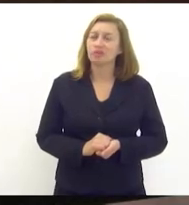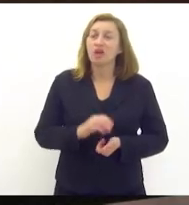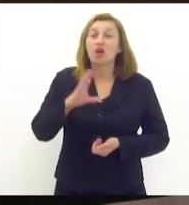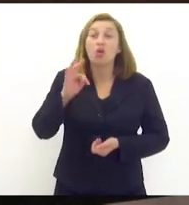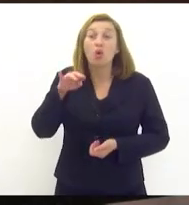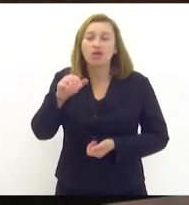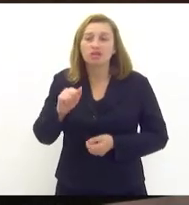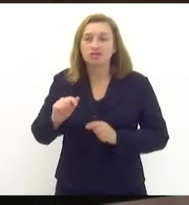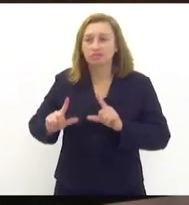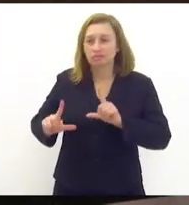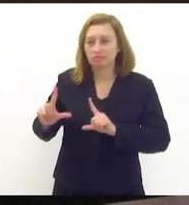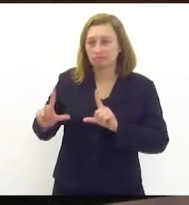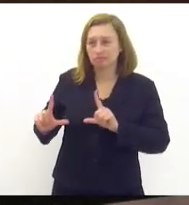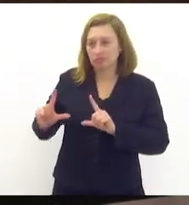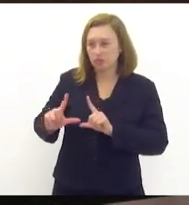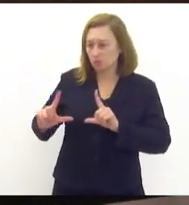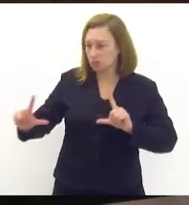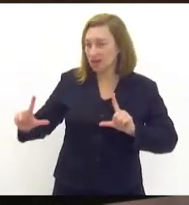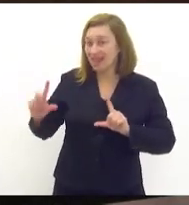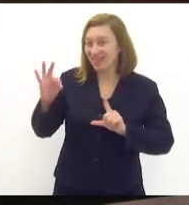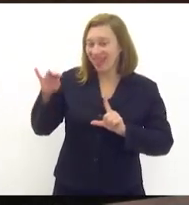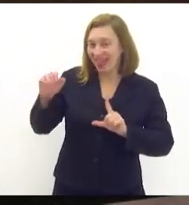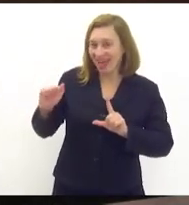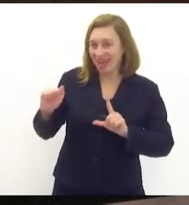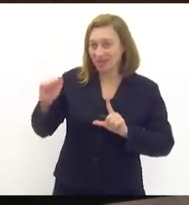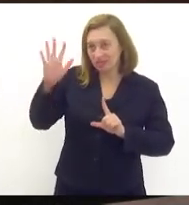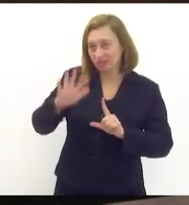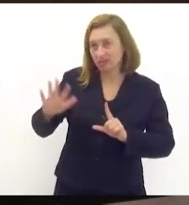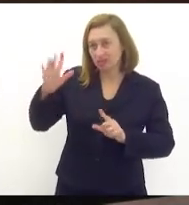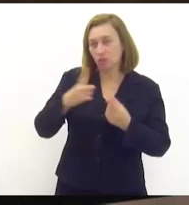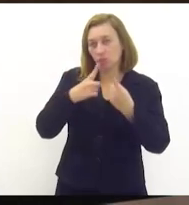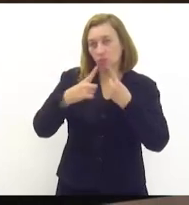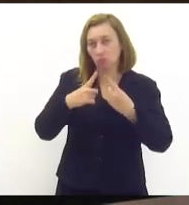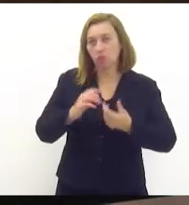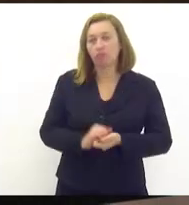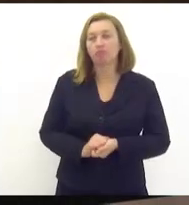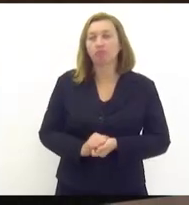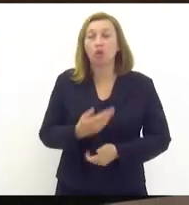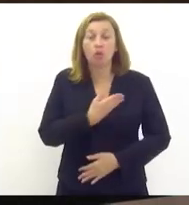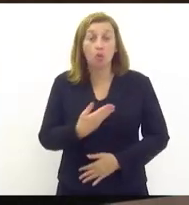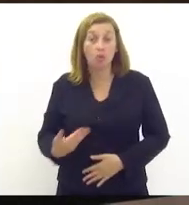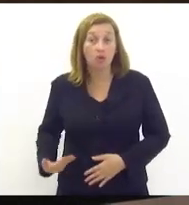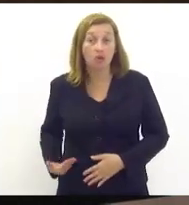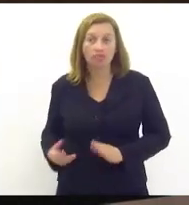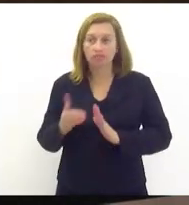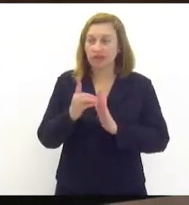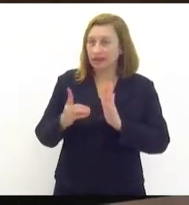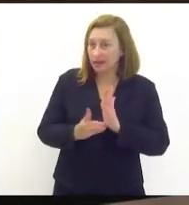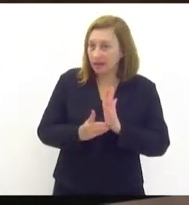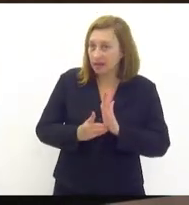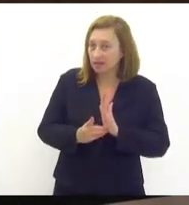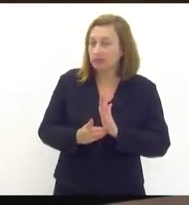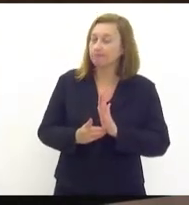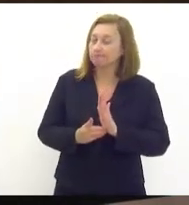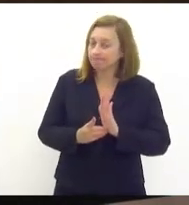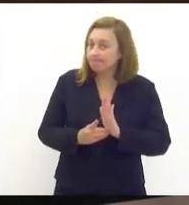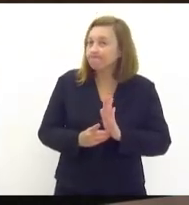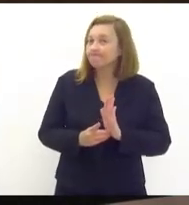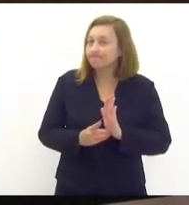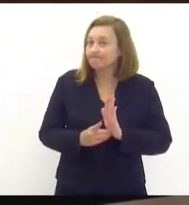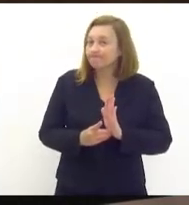cota de tela ela é um debate que vem sendo feito a nível Nacional o governo por decreto vem concedendo essa